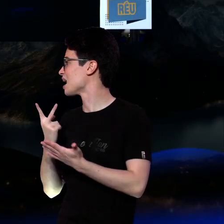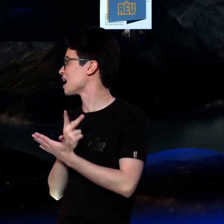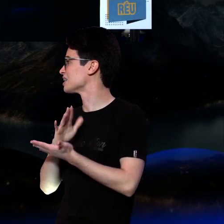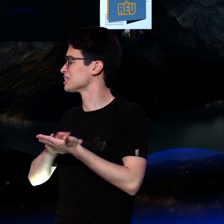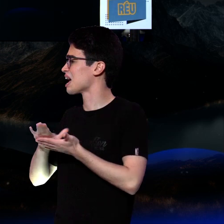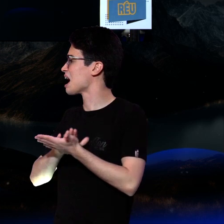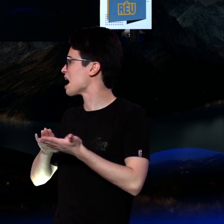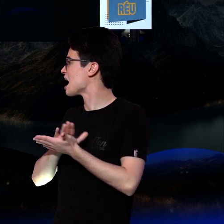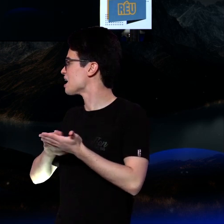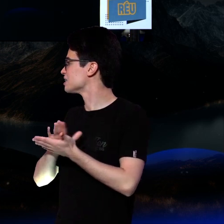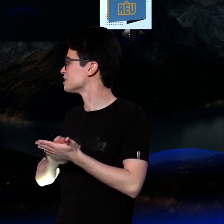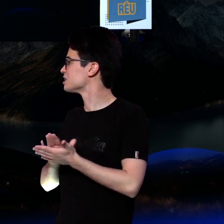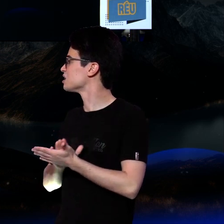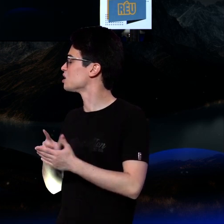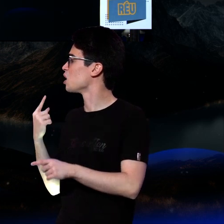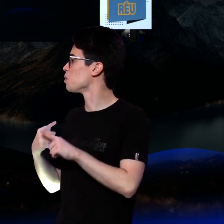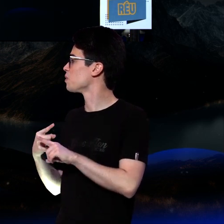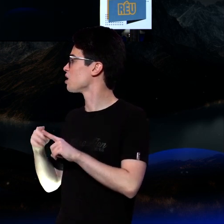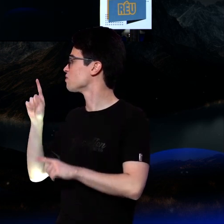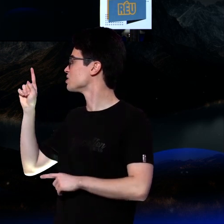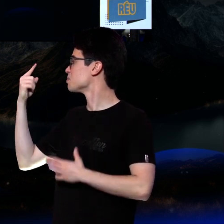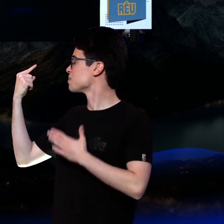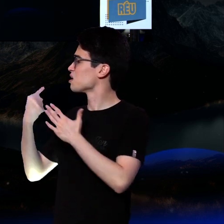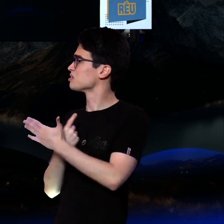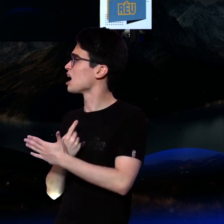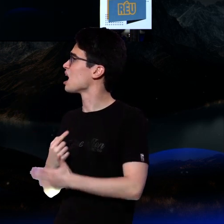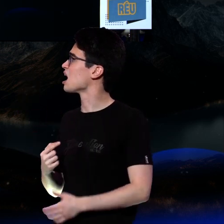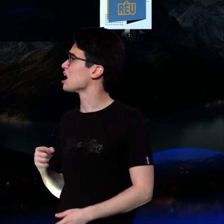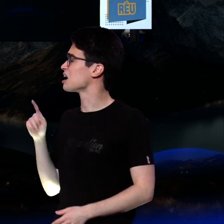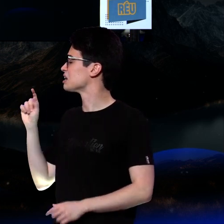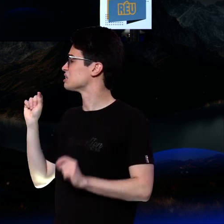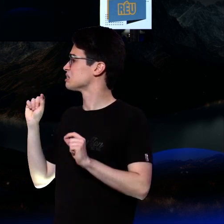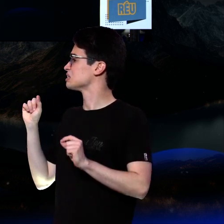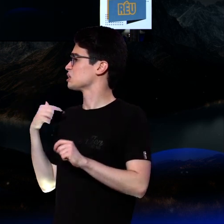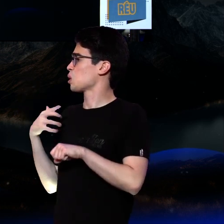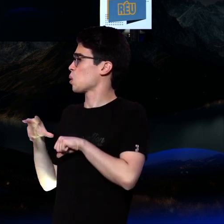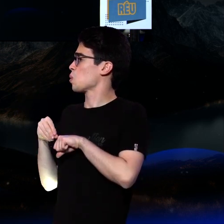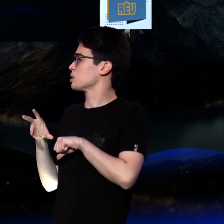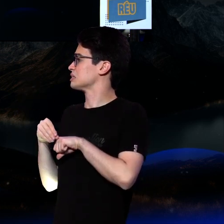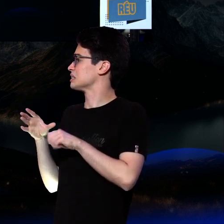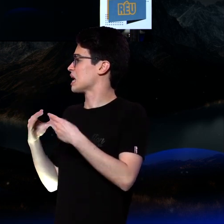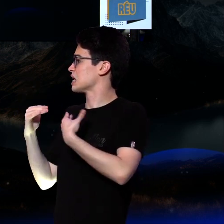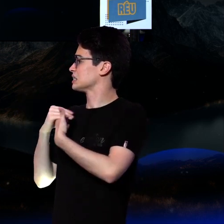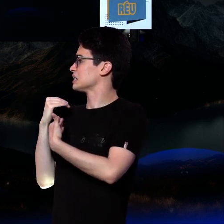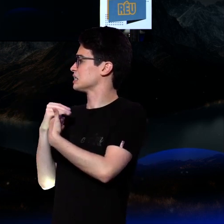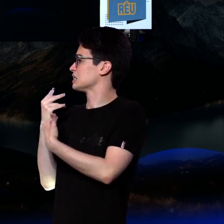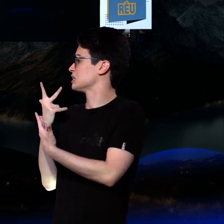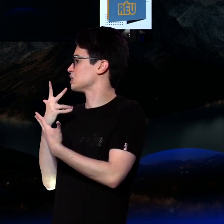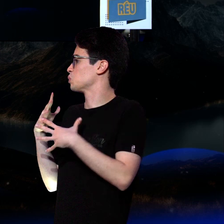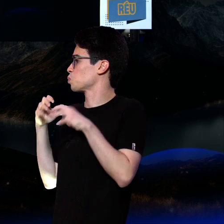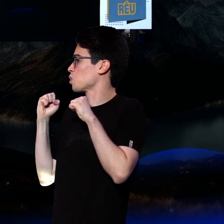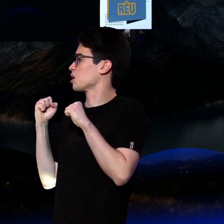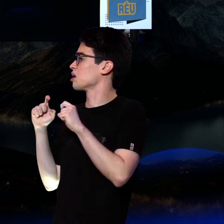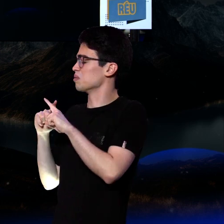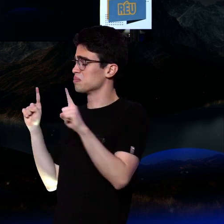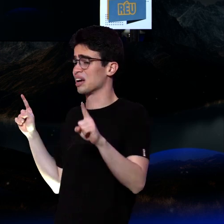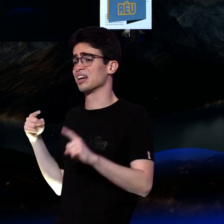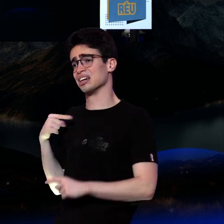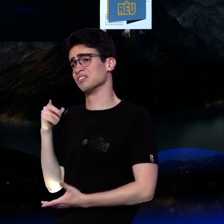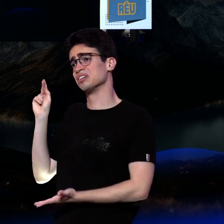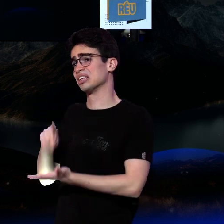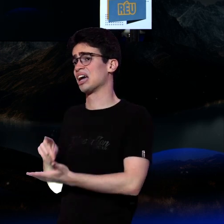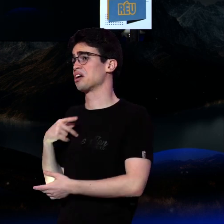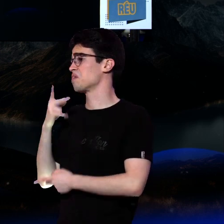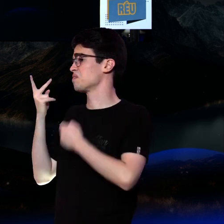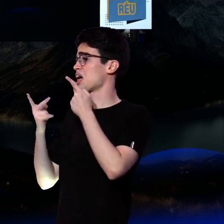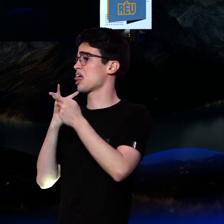quem é este que obscurece o meu conselho sem conhecimento? Certo é que falei de coisas que eu não entendia,